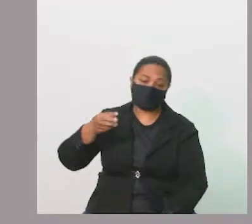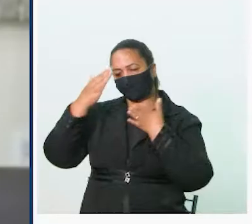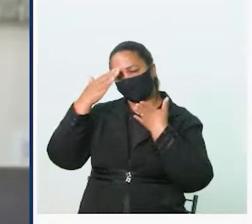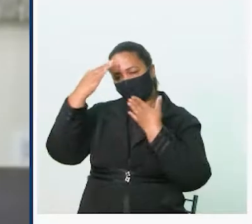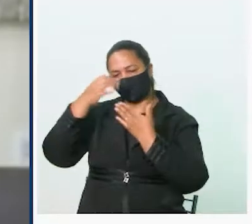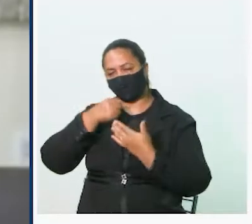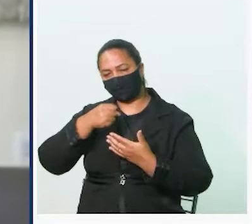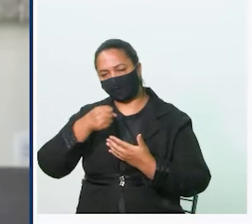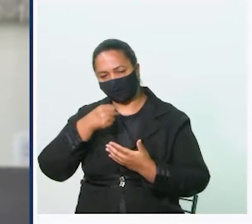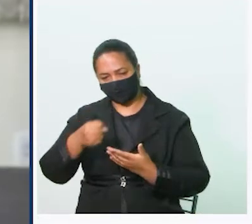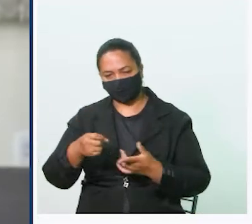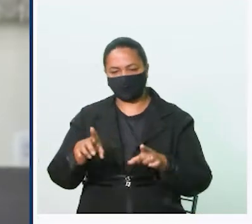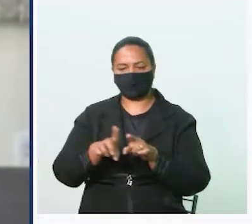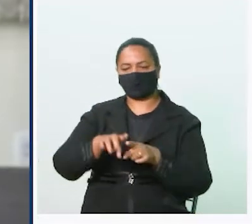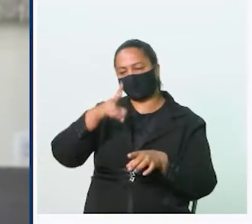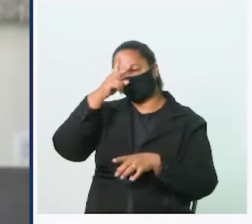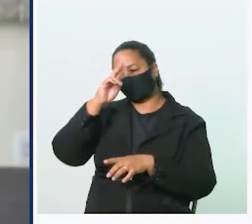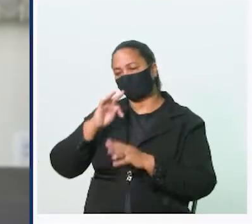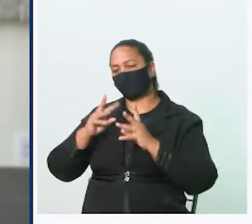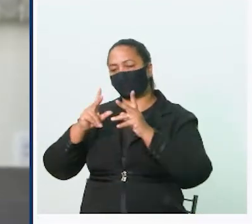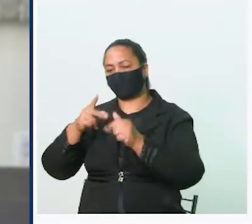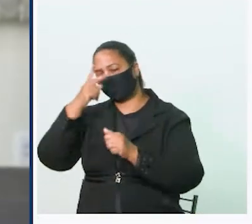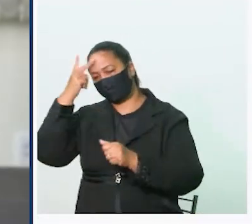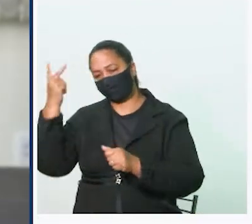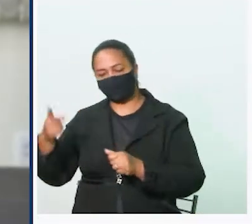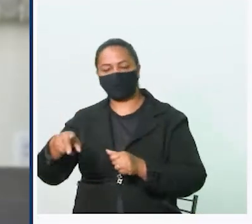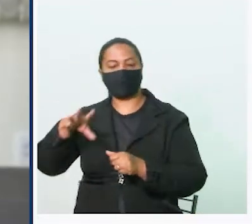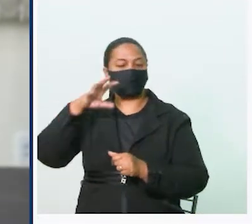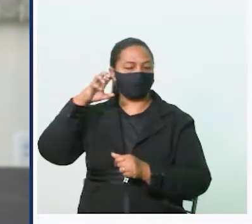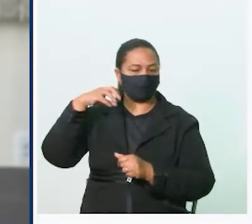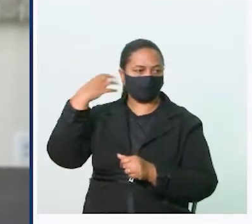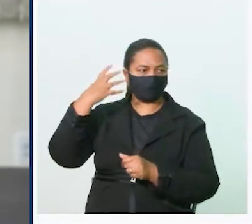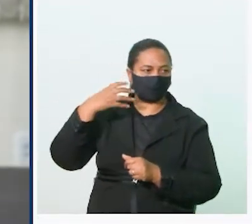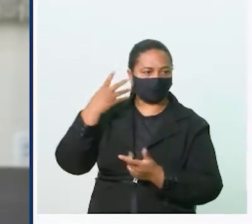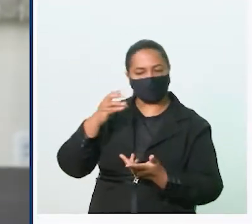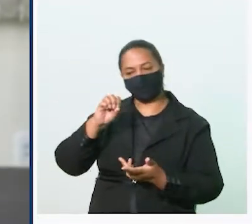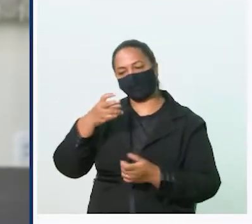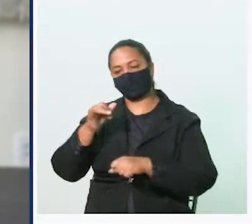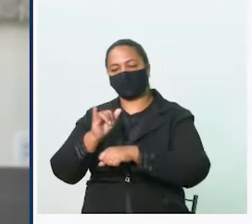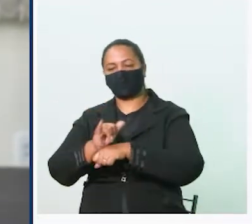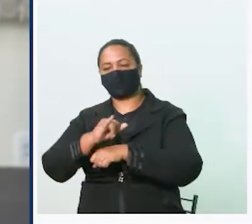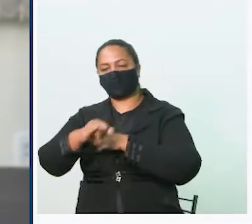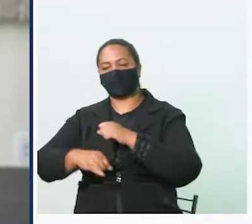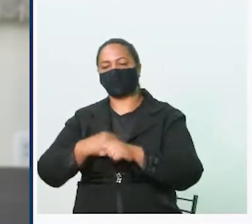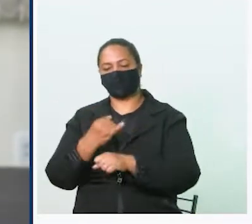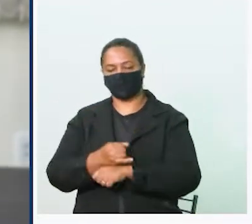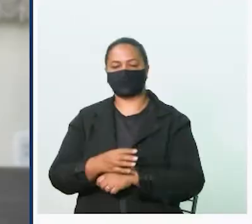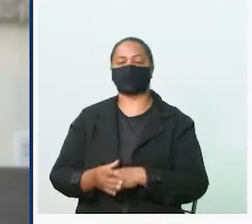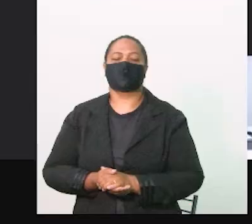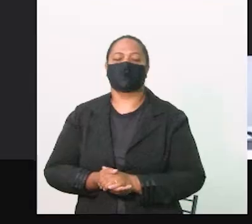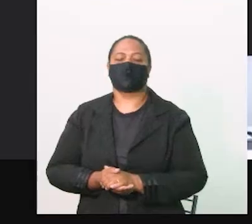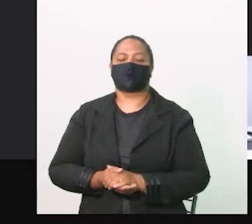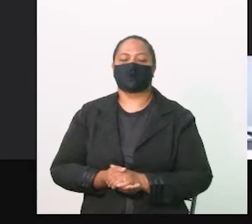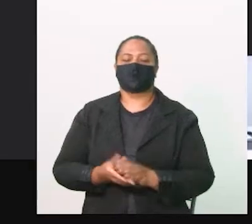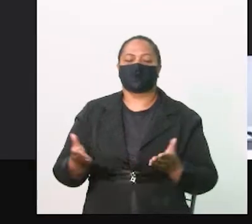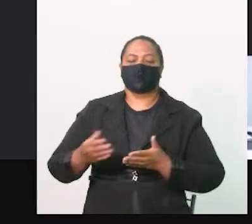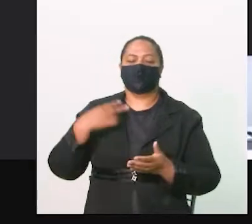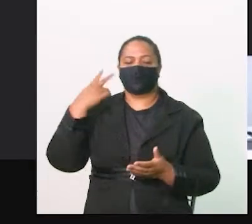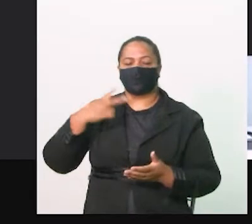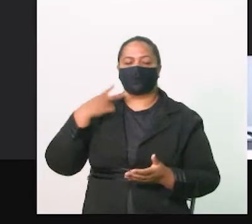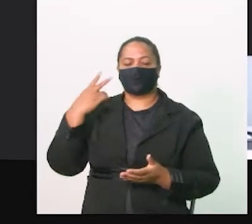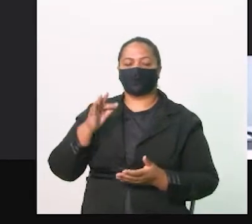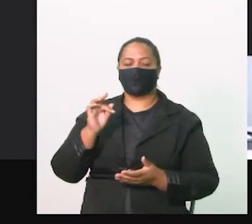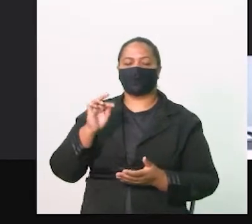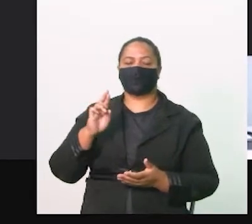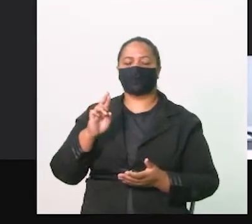de 2020 foi realizada na manhã de sexta-feira 26 de fevereiro por meio virtual a